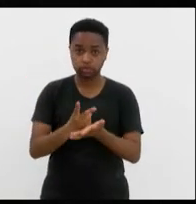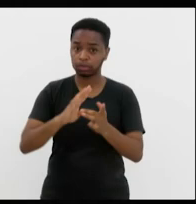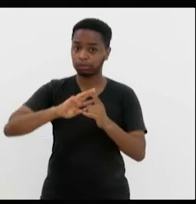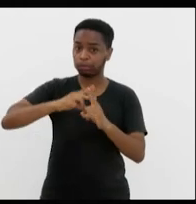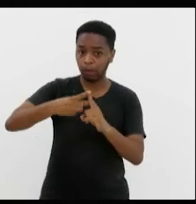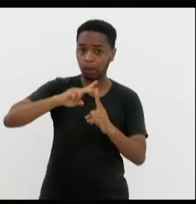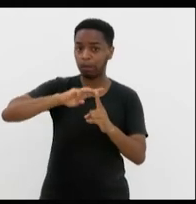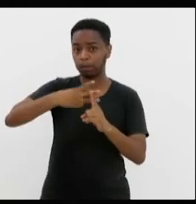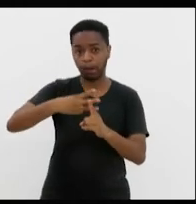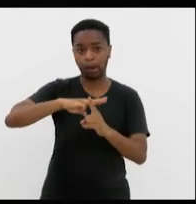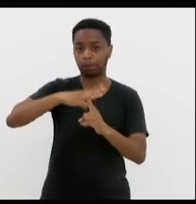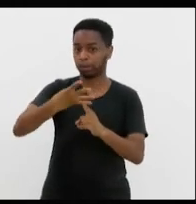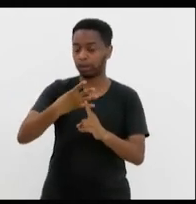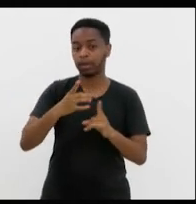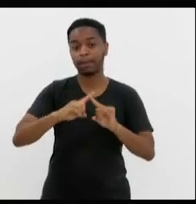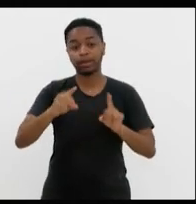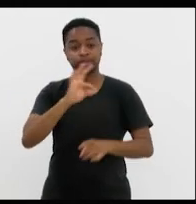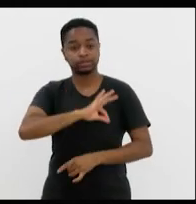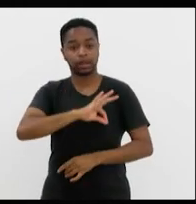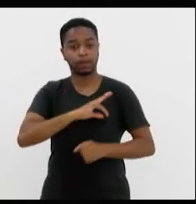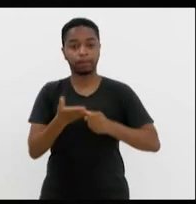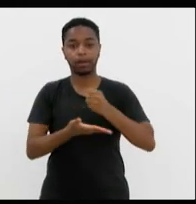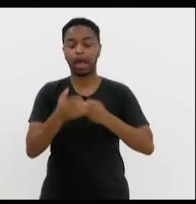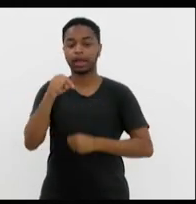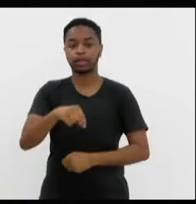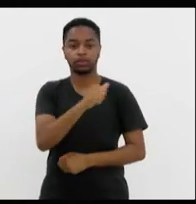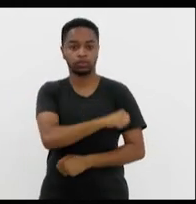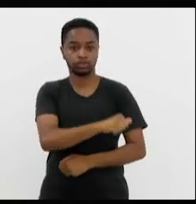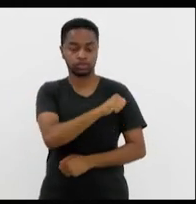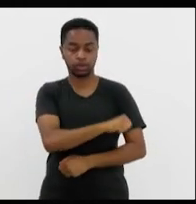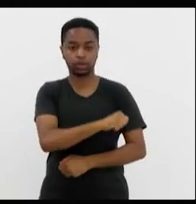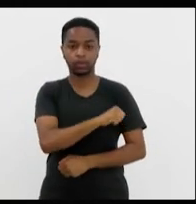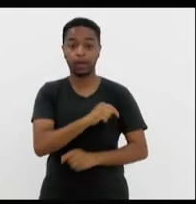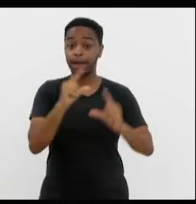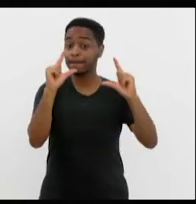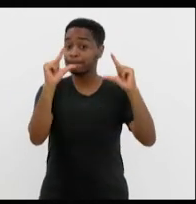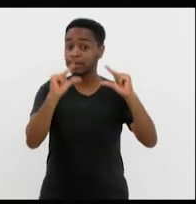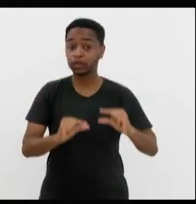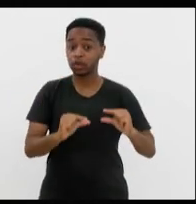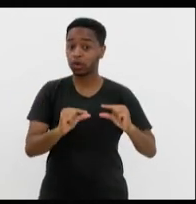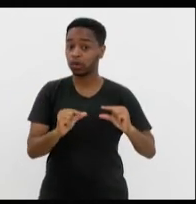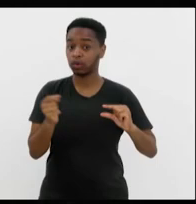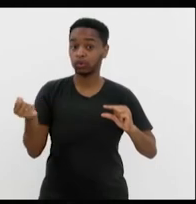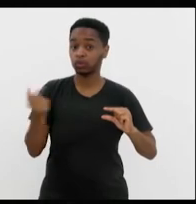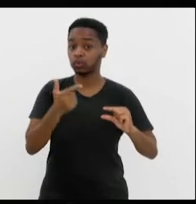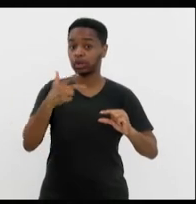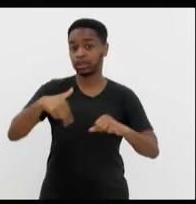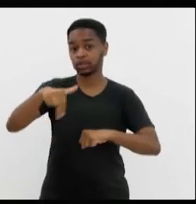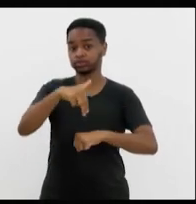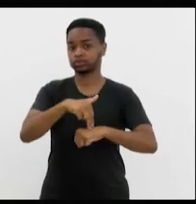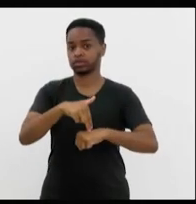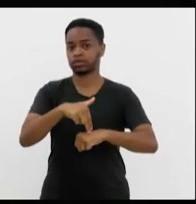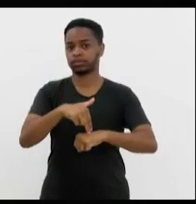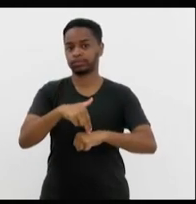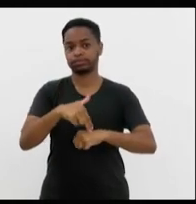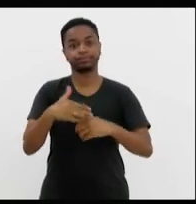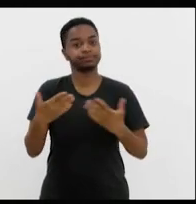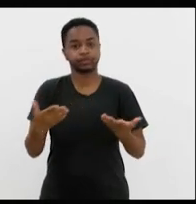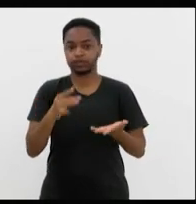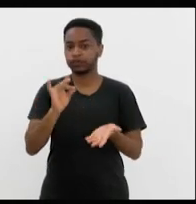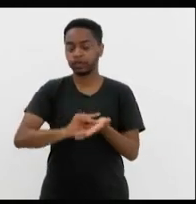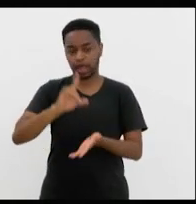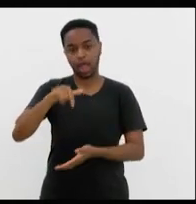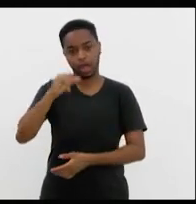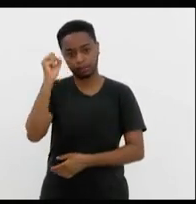aumentar. O salário mínimo do Rio é menor que o salário mínimo nacional, e isso é um completo